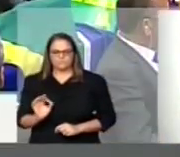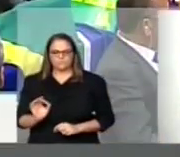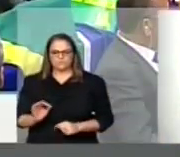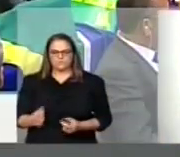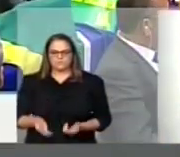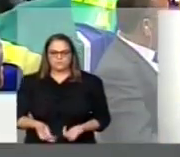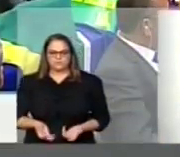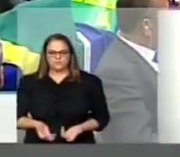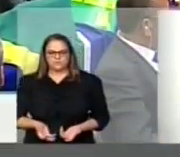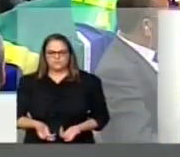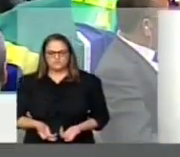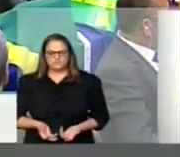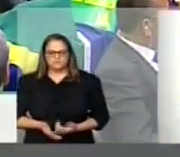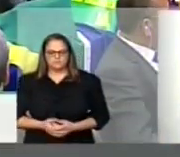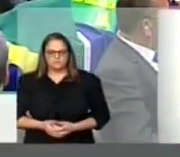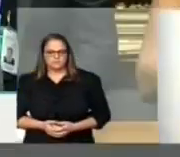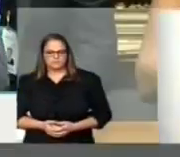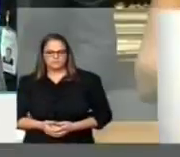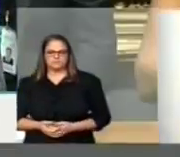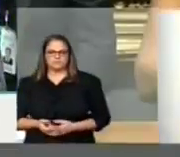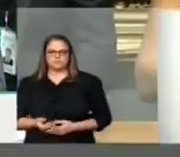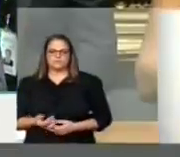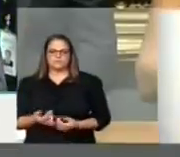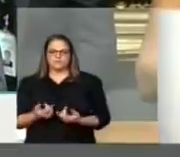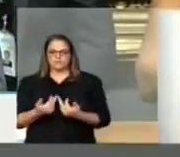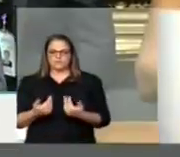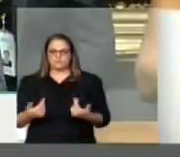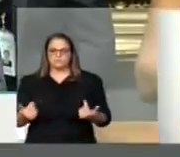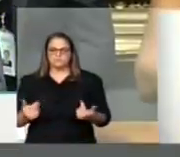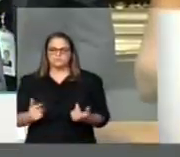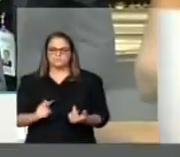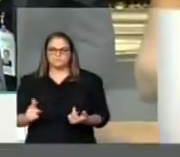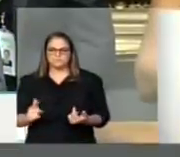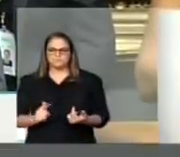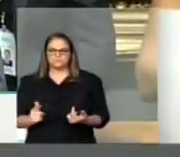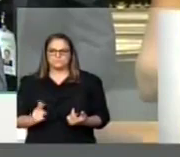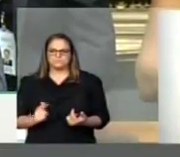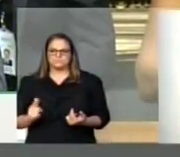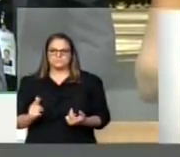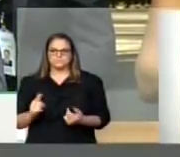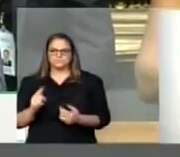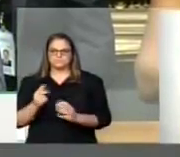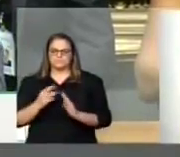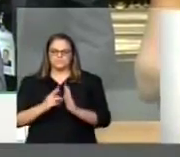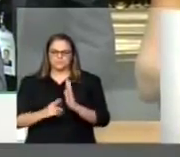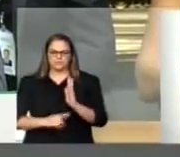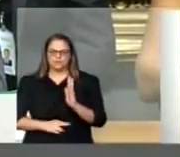tido conhecimento acerca dos fatos exaustivamente tratados no relatório.